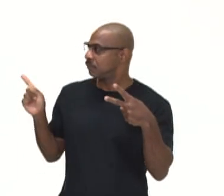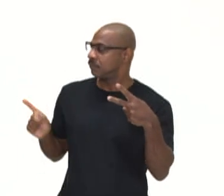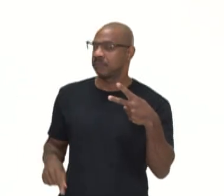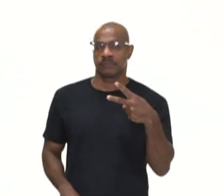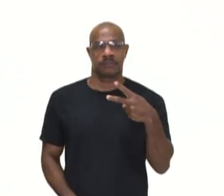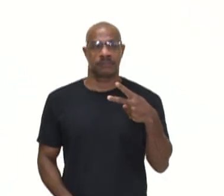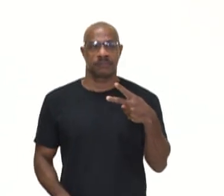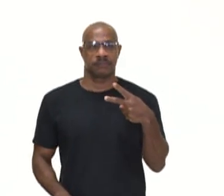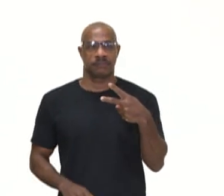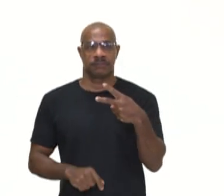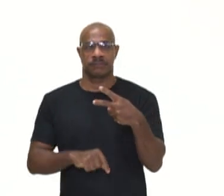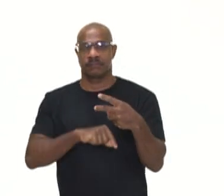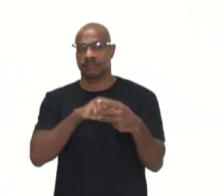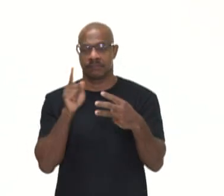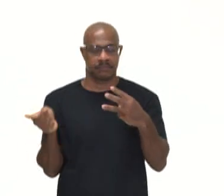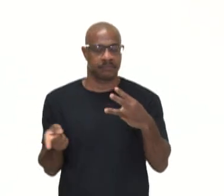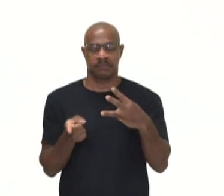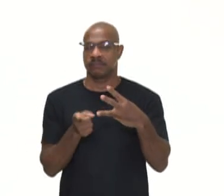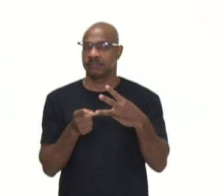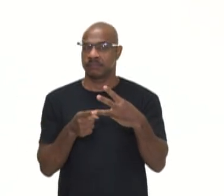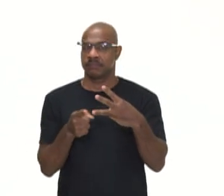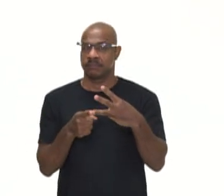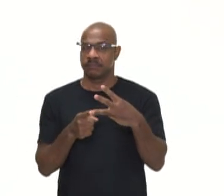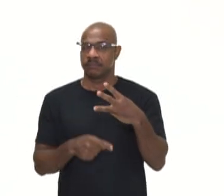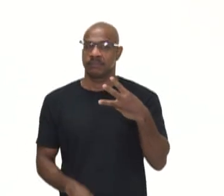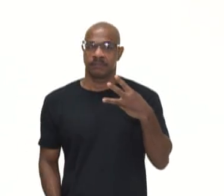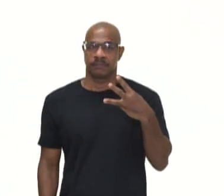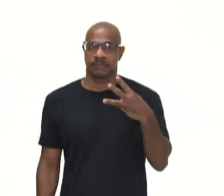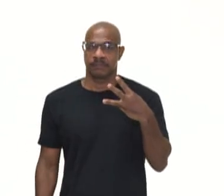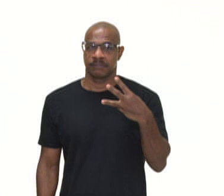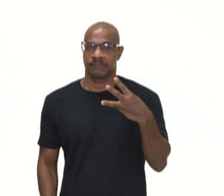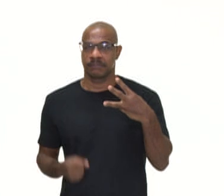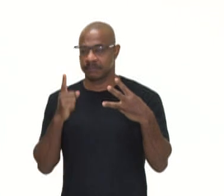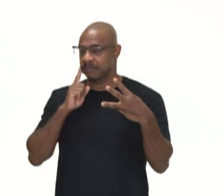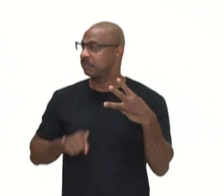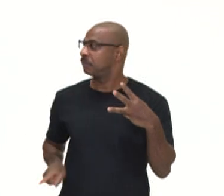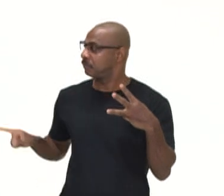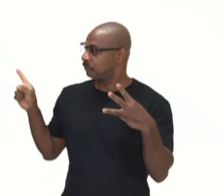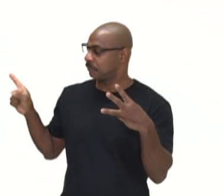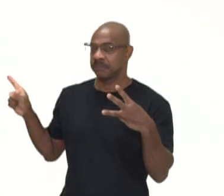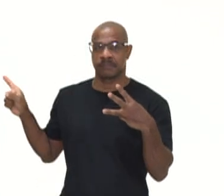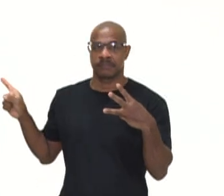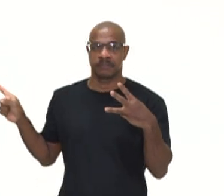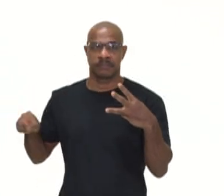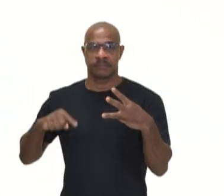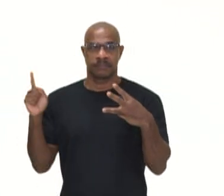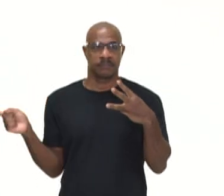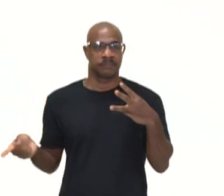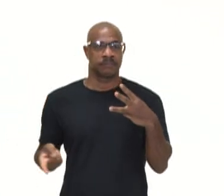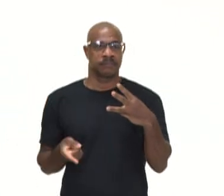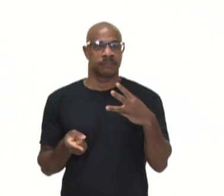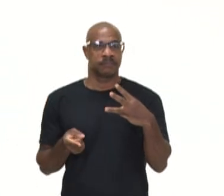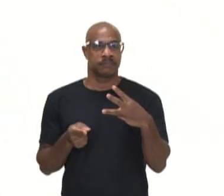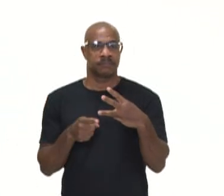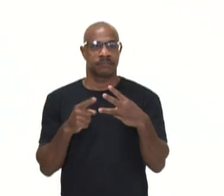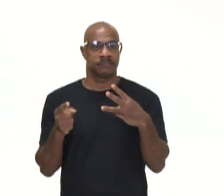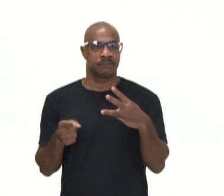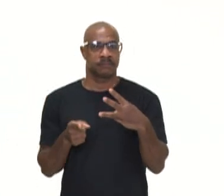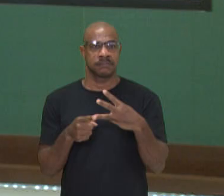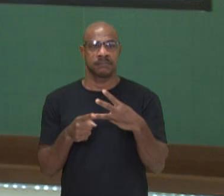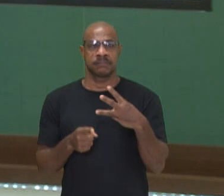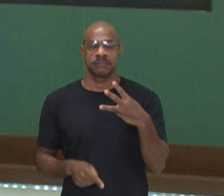think English is a difficult language? 3. Why learning English would be important for